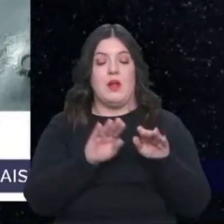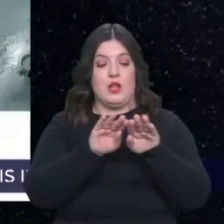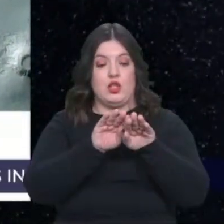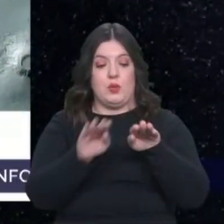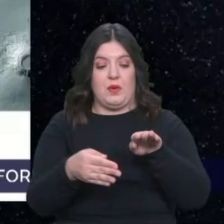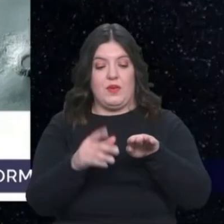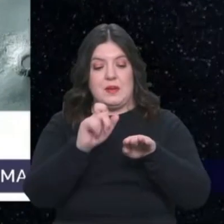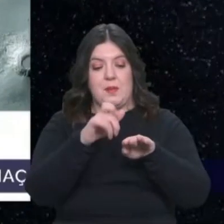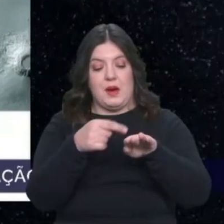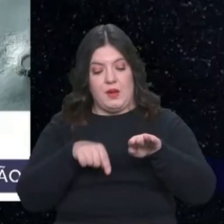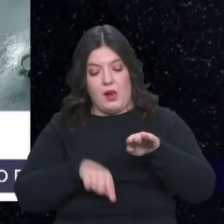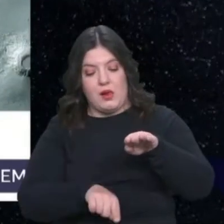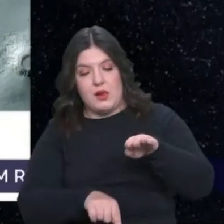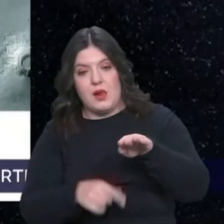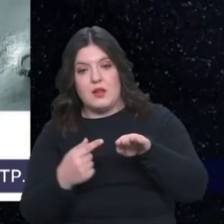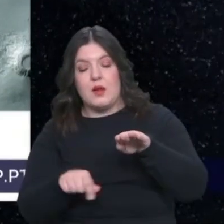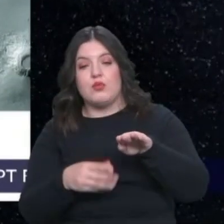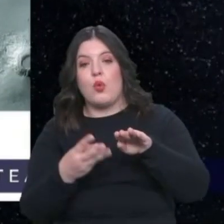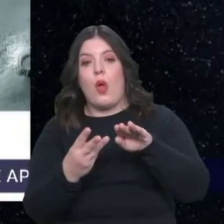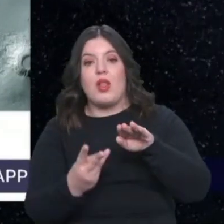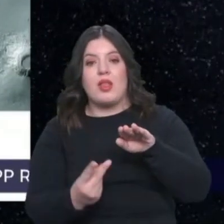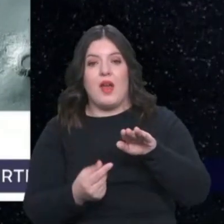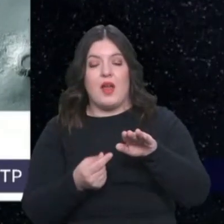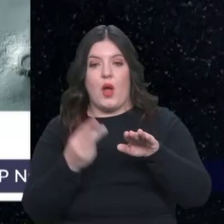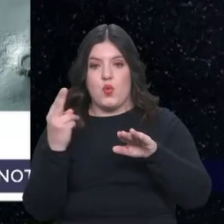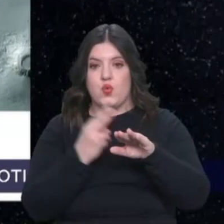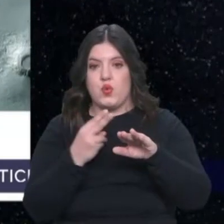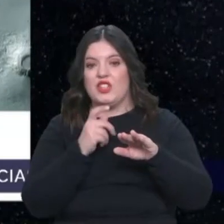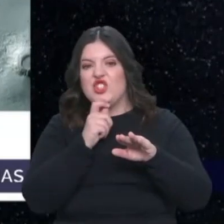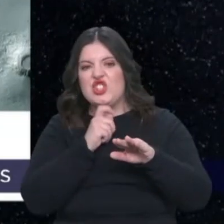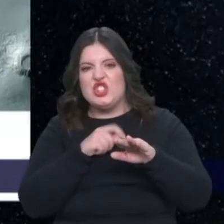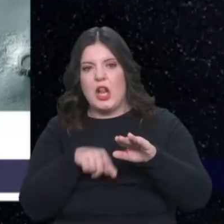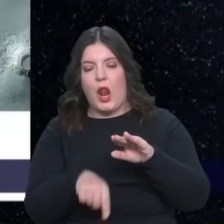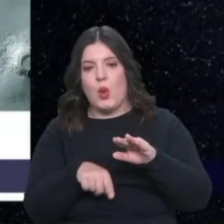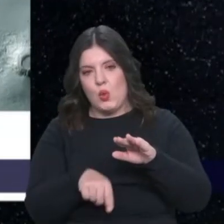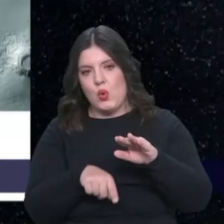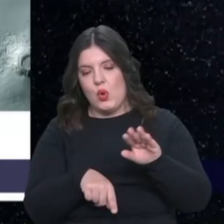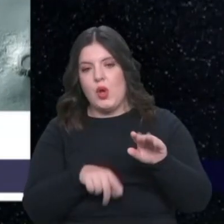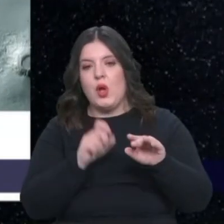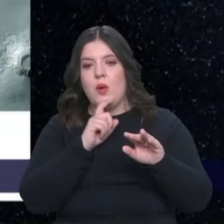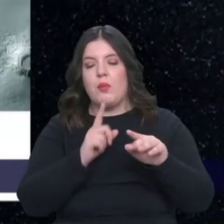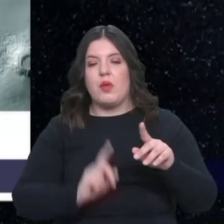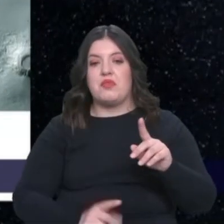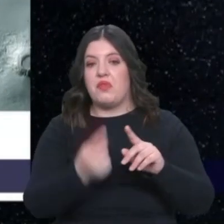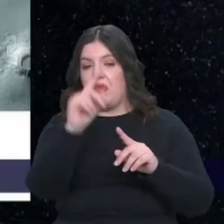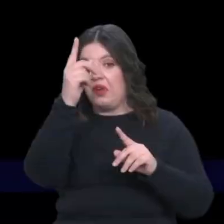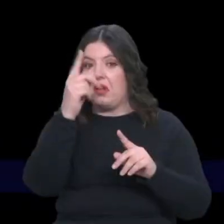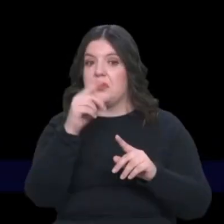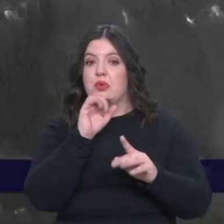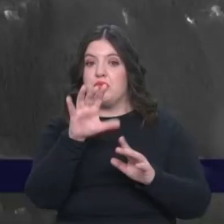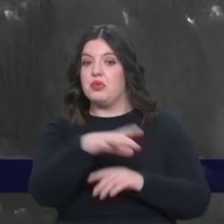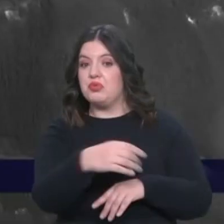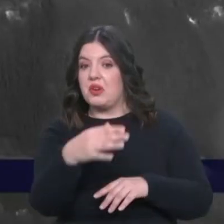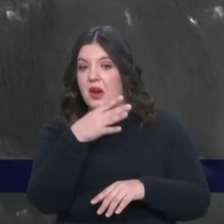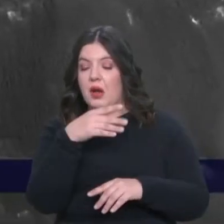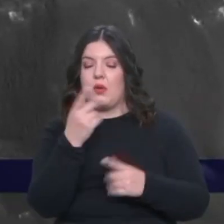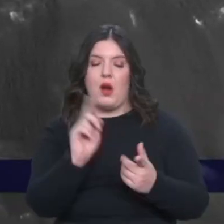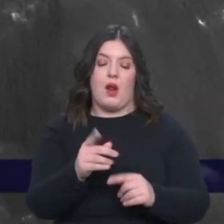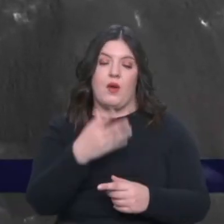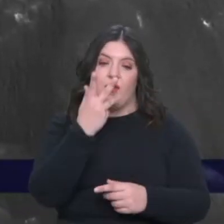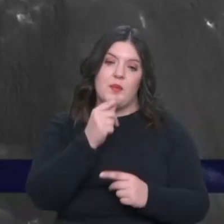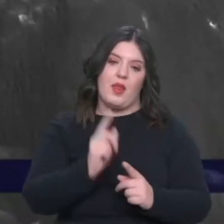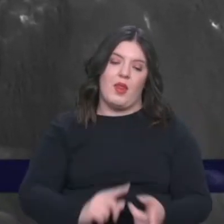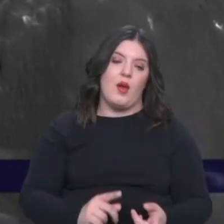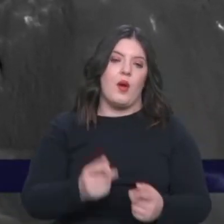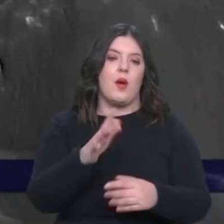mar, temos mesmo quantidades monstruosas de gelo. Será que podemos atirar foguetes e dizer que podemos ir lá buscar esta água toda? Não, infelizmente não.